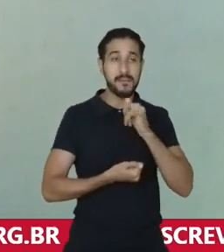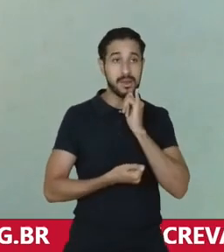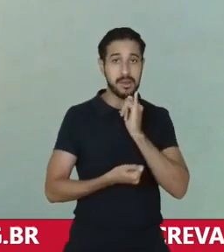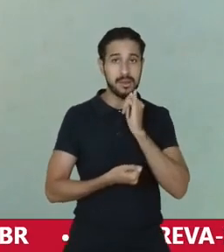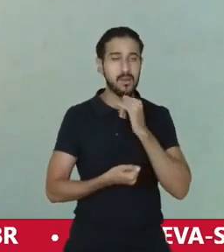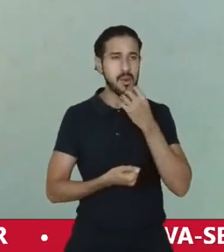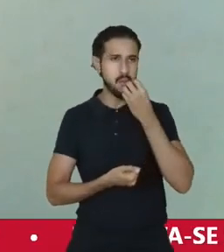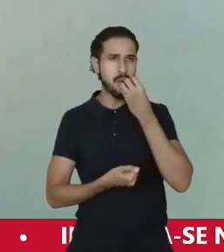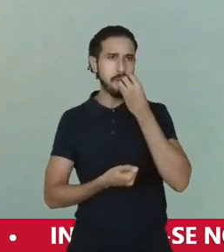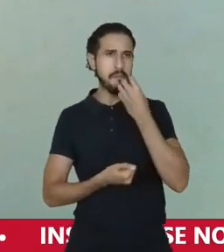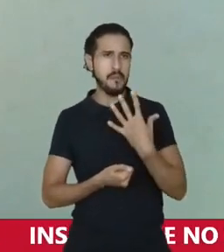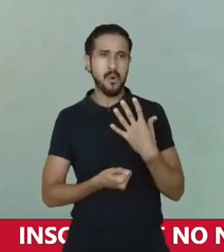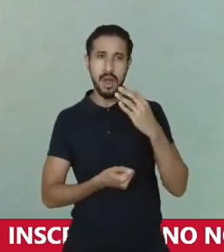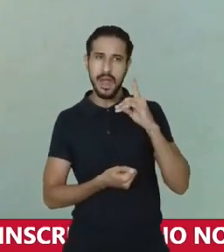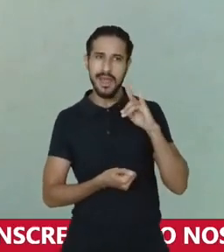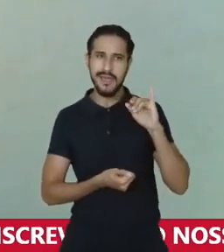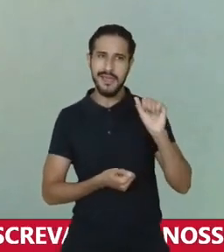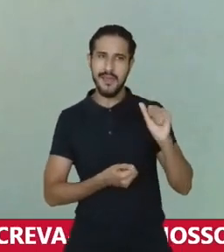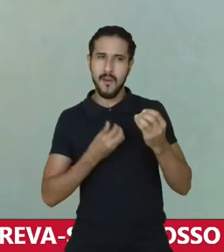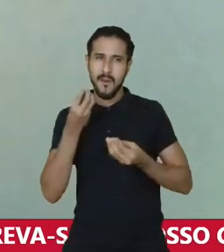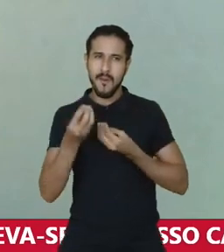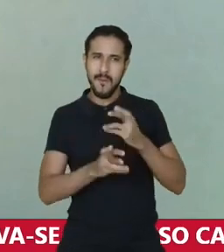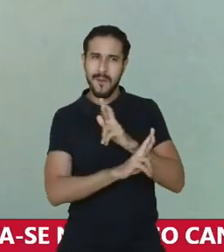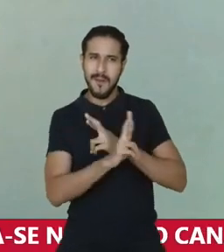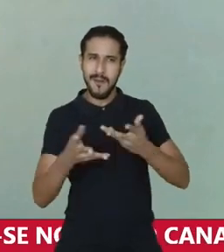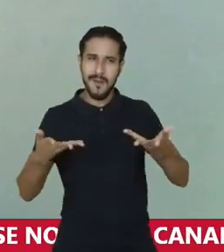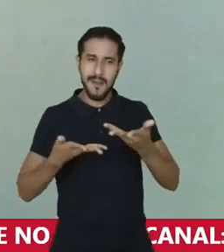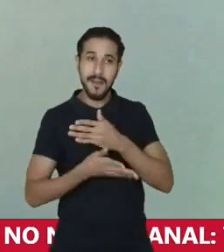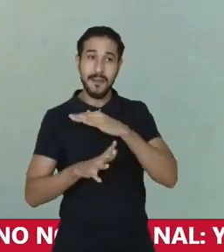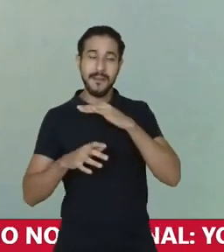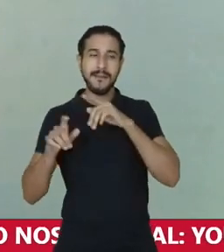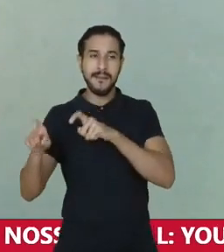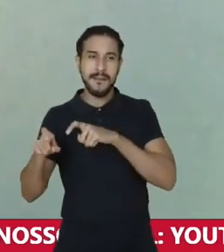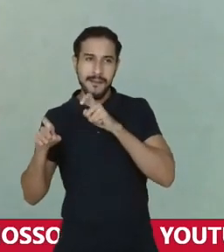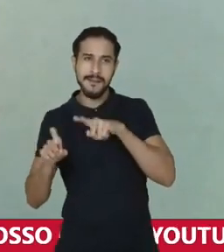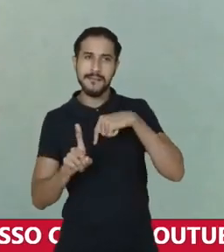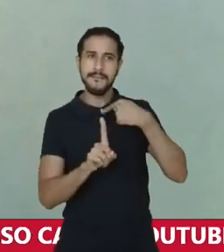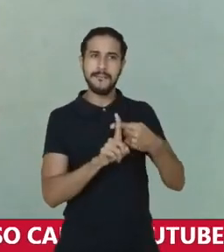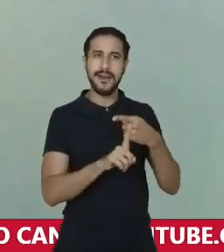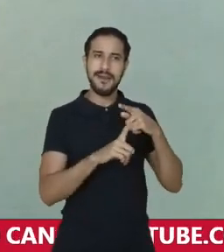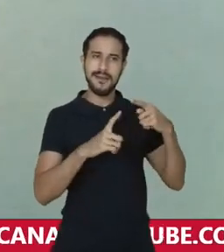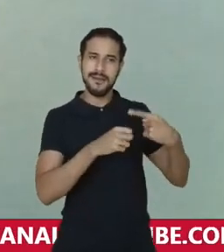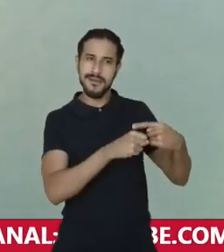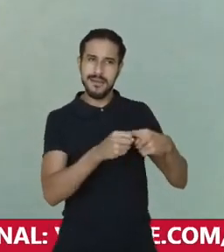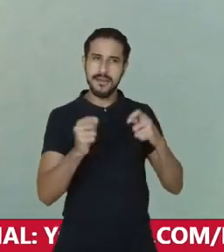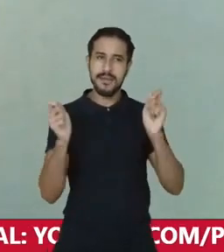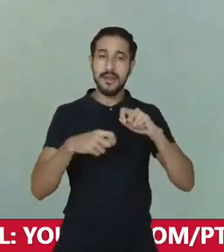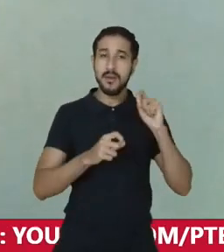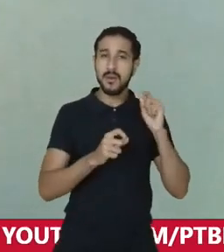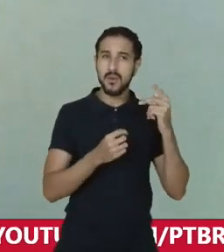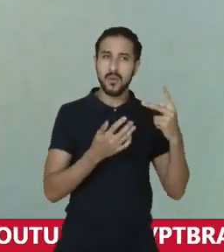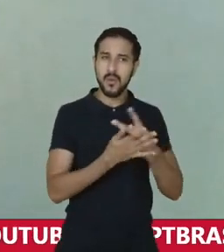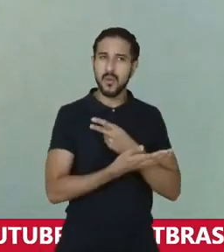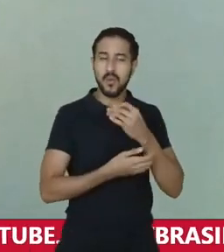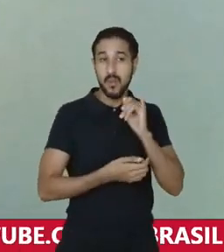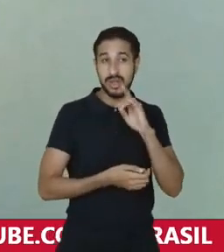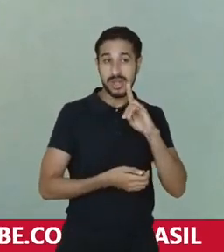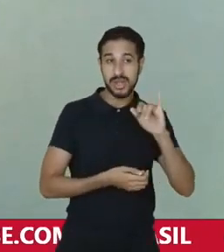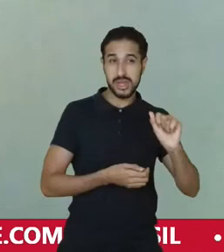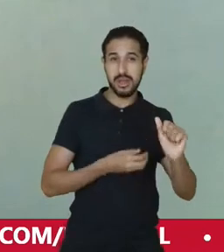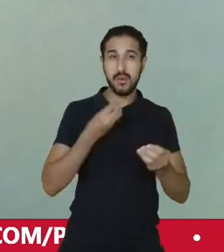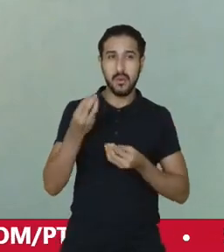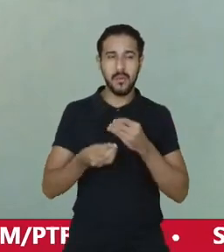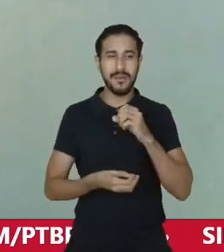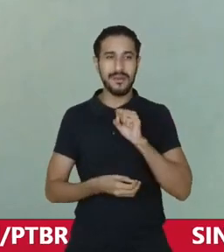Eu acho que, por exemplo, uma boa dica de como essa relação entre o campo e a cidade ela possa acontecer, uma dica é